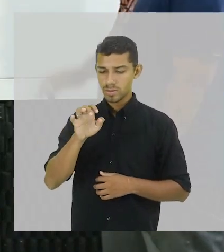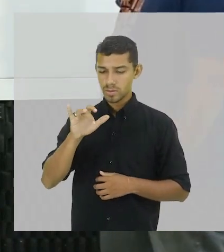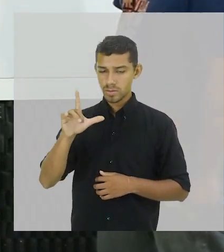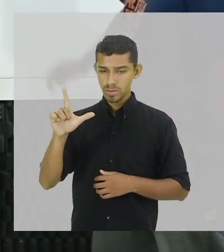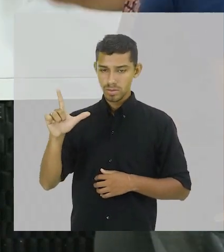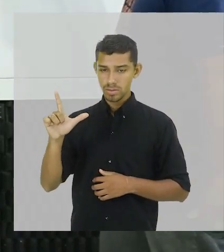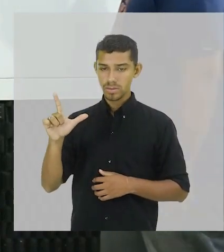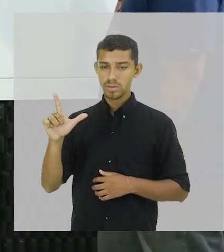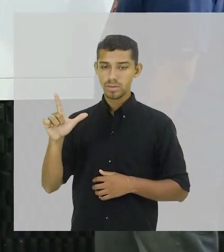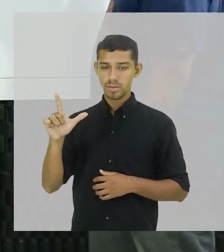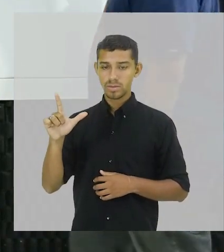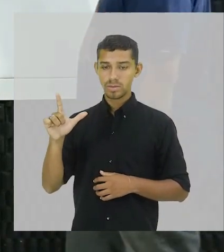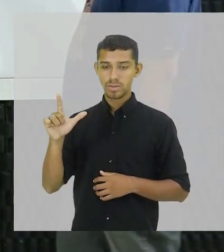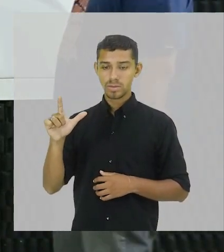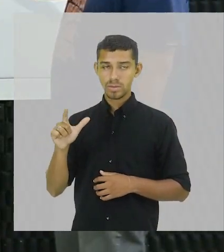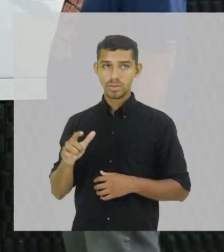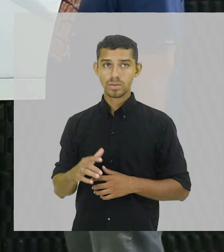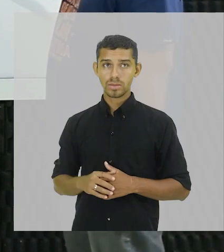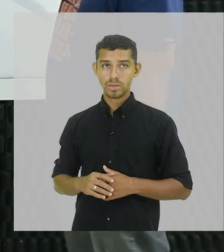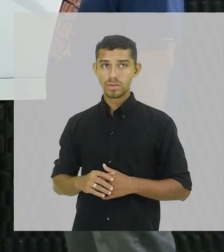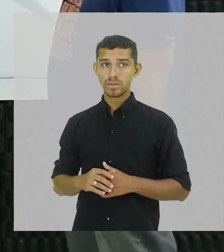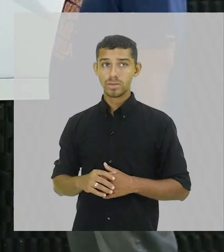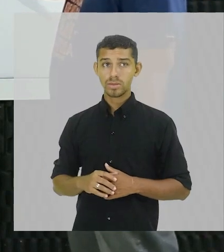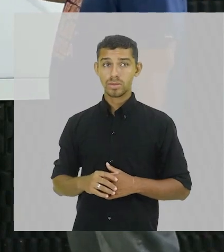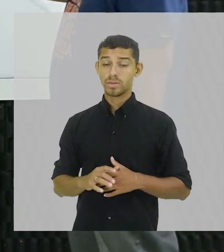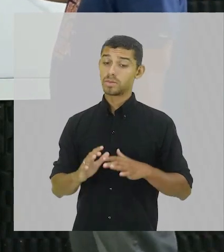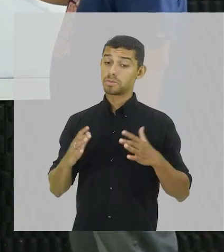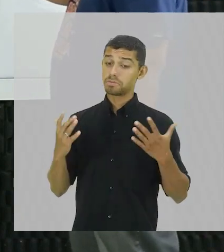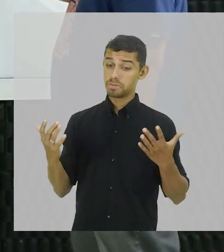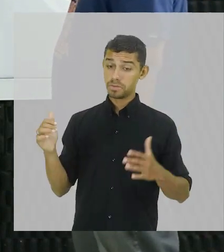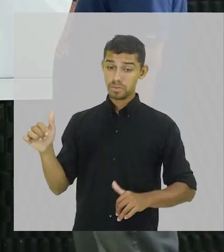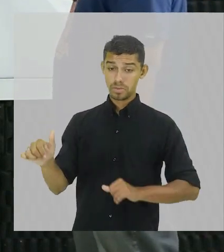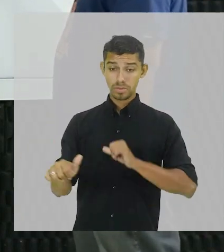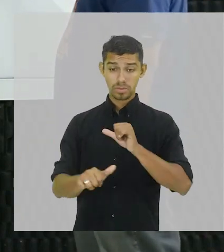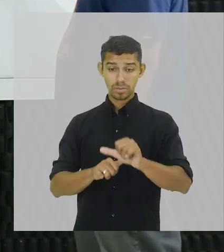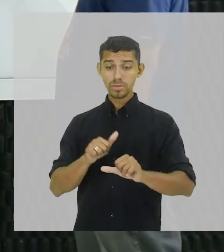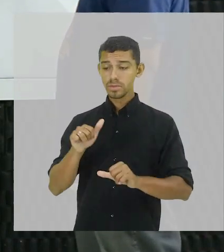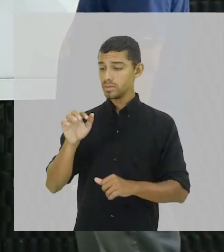móvel, ok? Como ela é móvel,